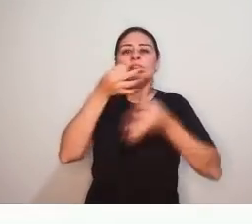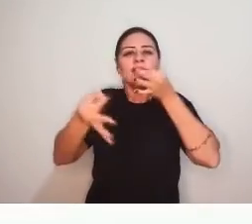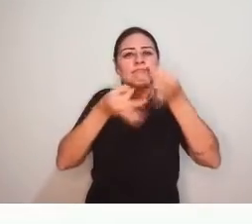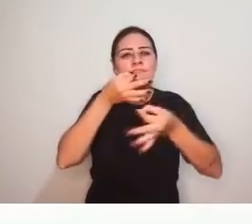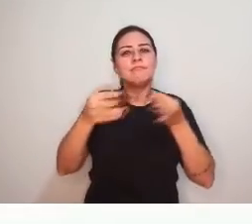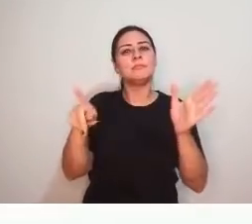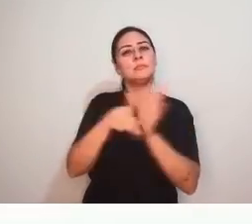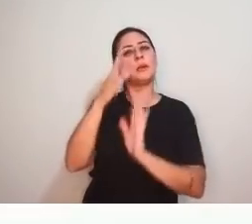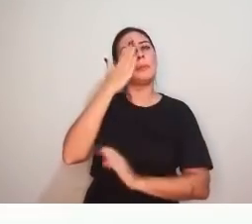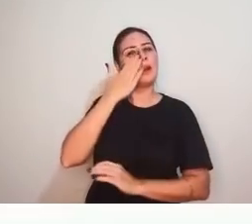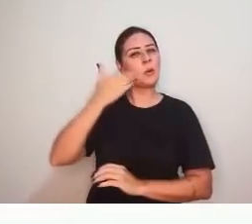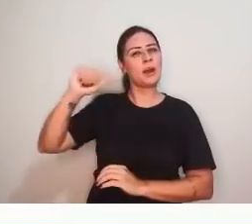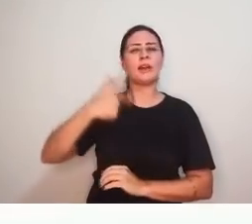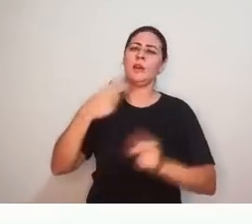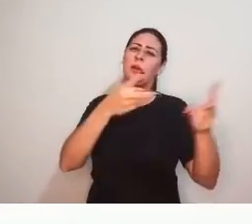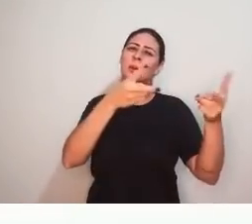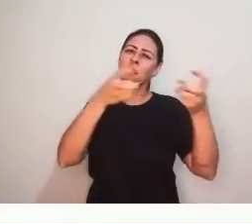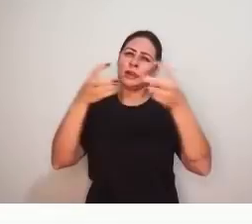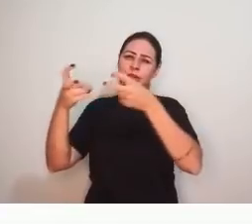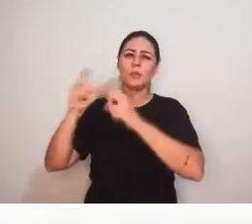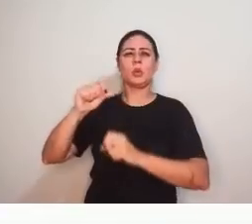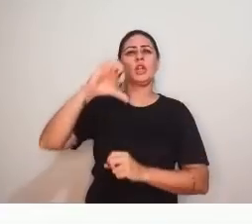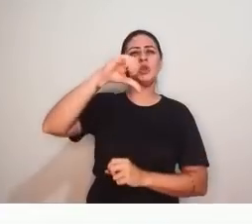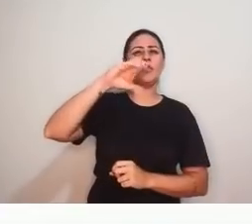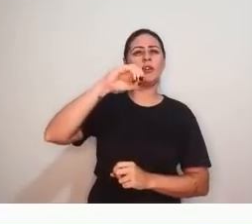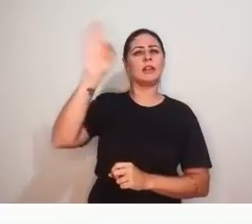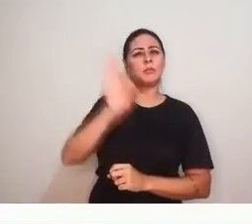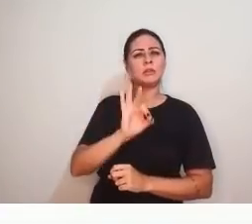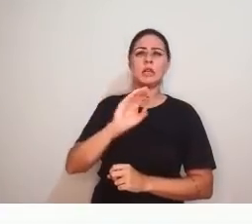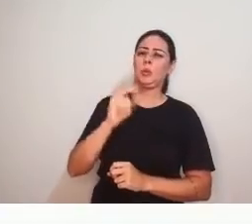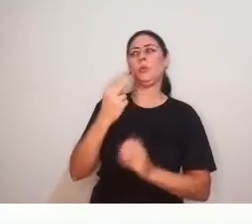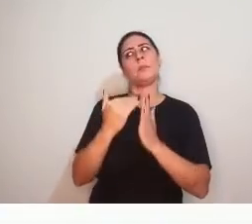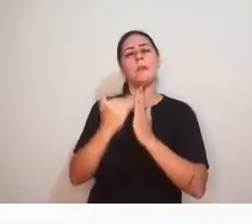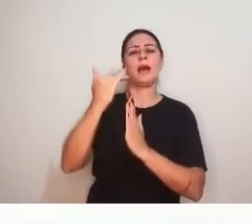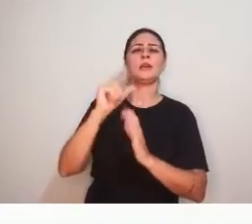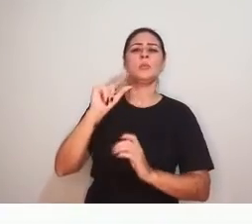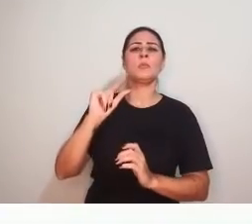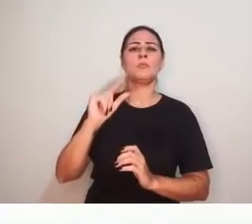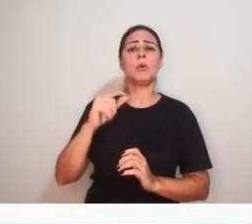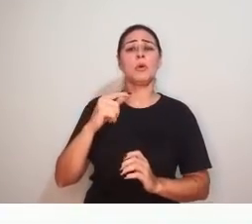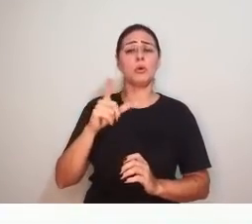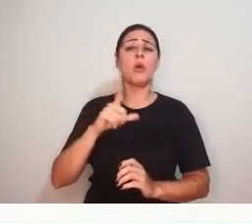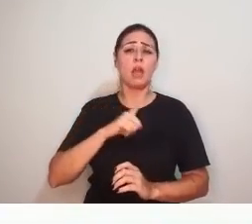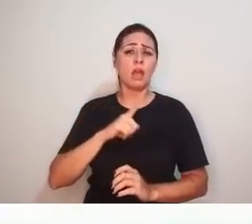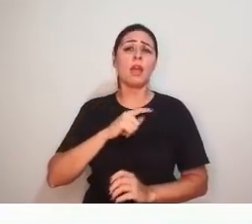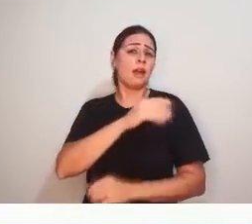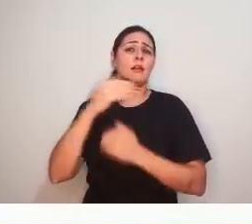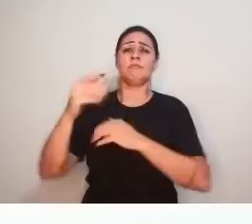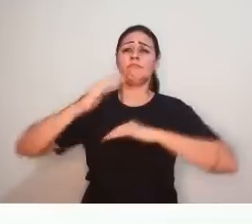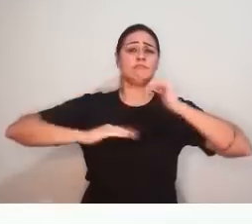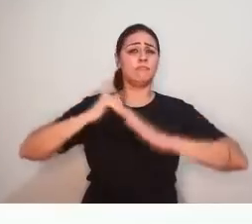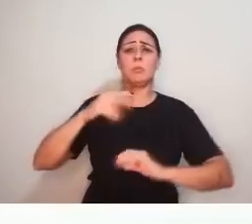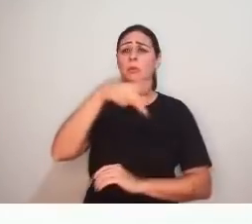de Araucária, eu vejo que 90%, vamos dizer, talvez mais, das atitudes esperadas dos